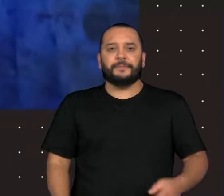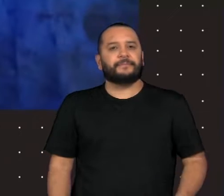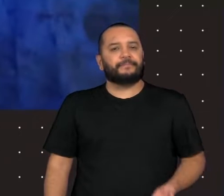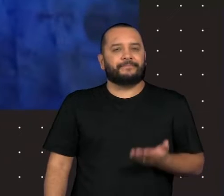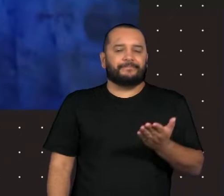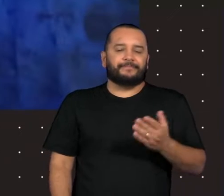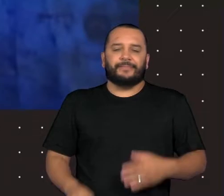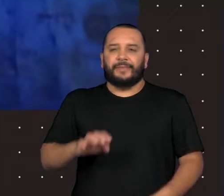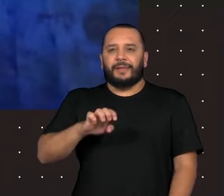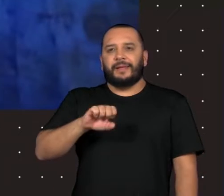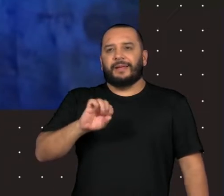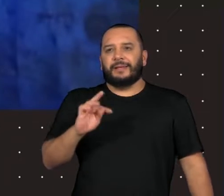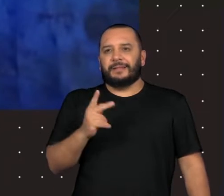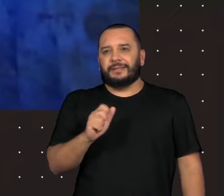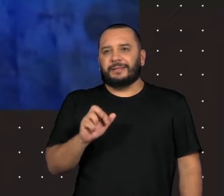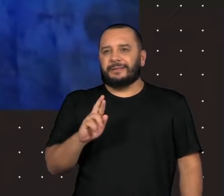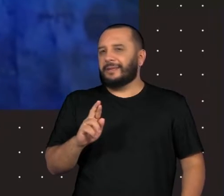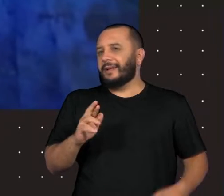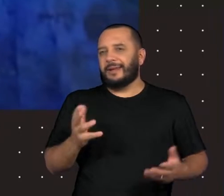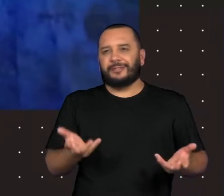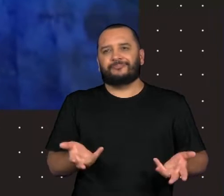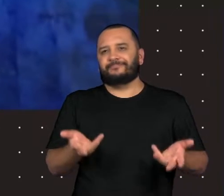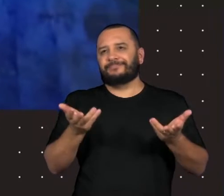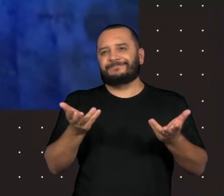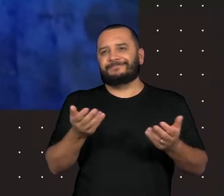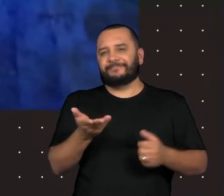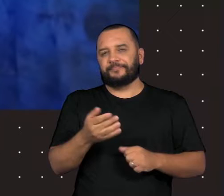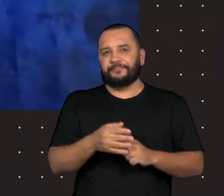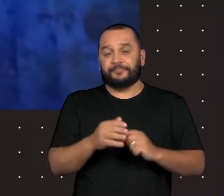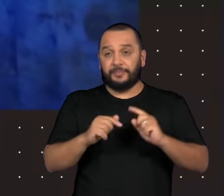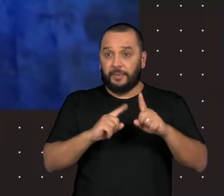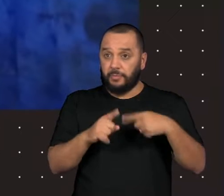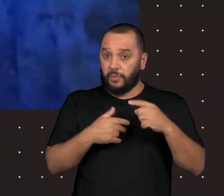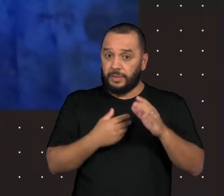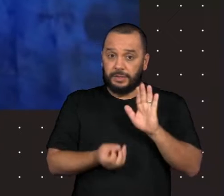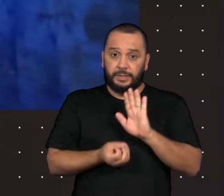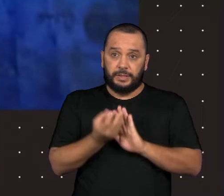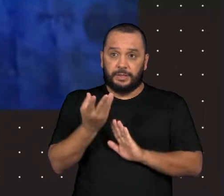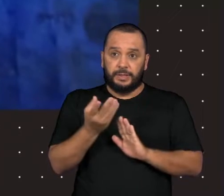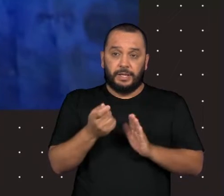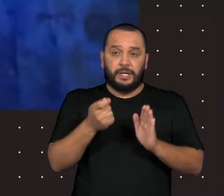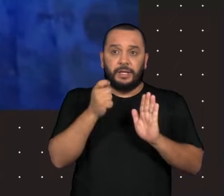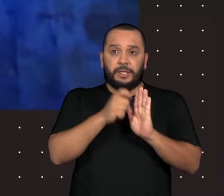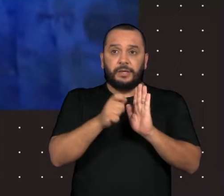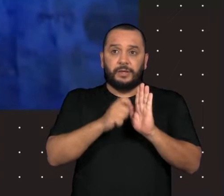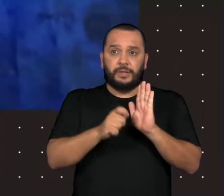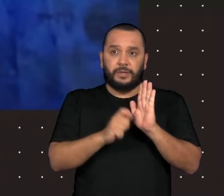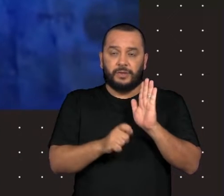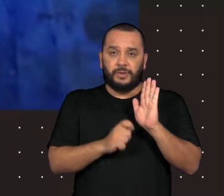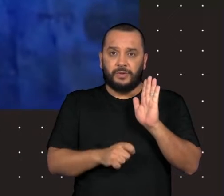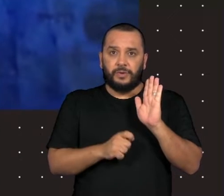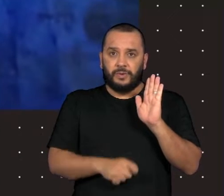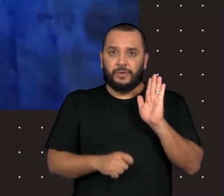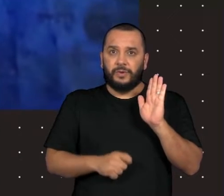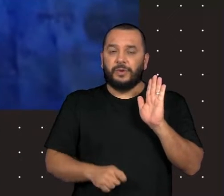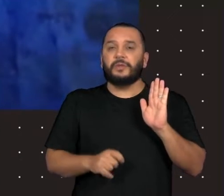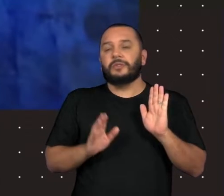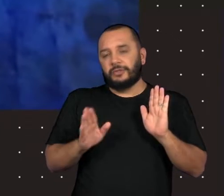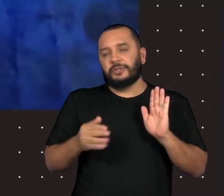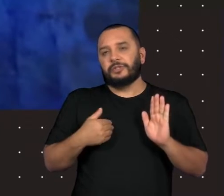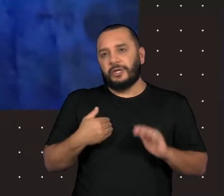divina. Depois, fizemos um roteiro sobre a obra e a vida da Virginia Woolf.